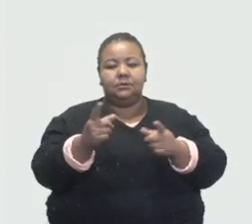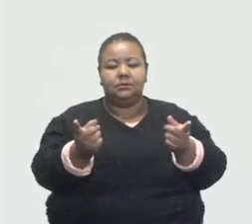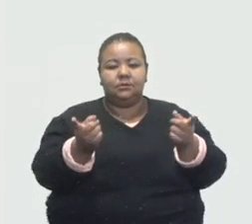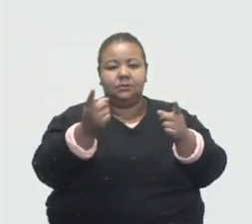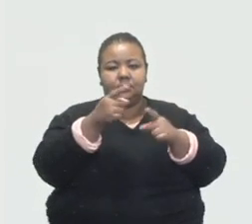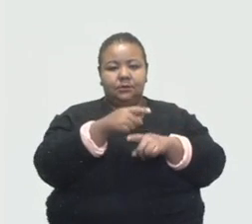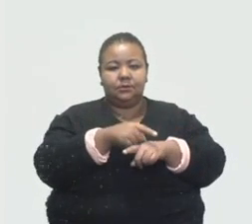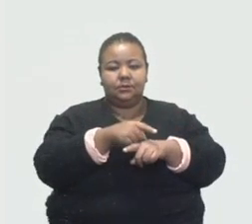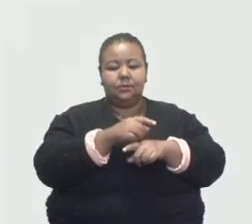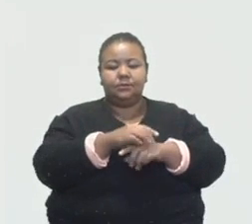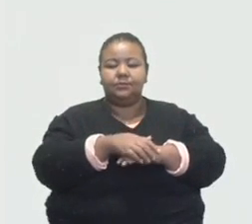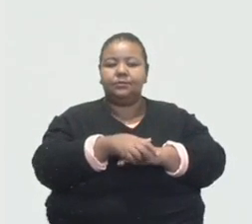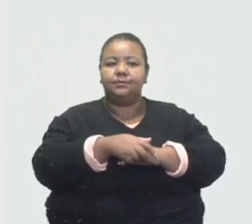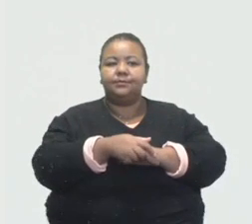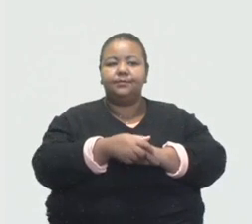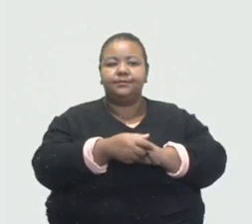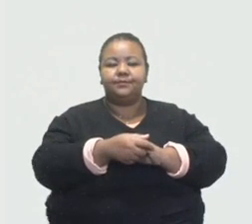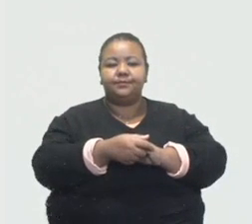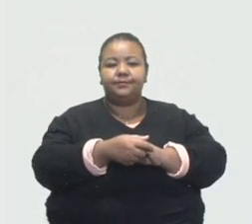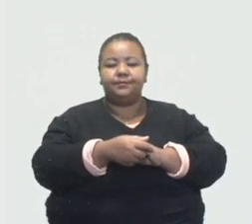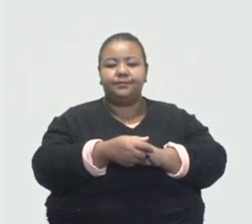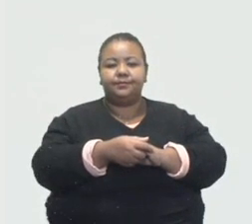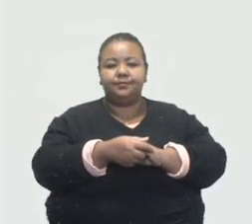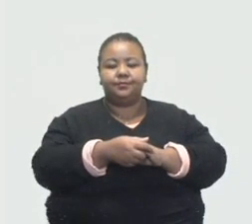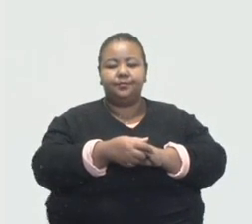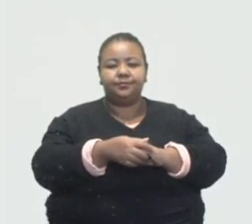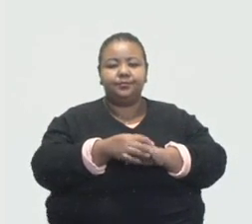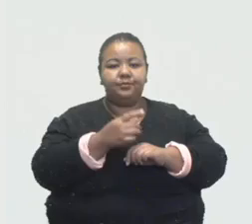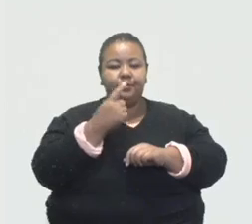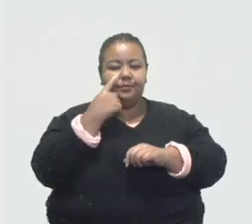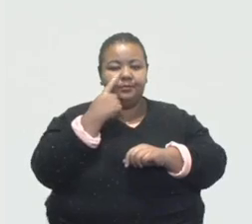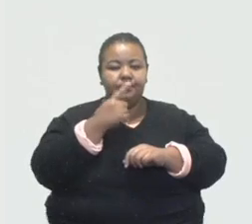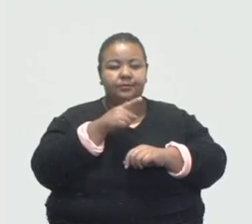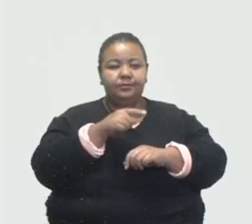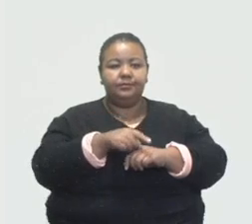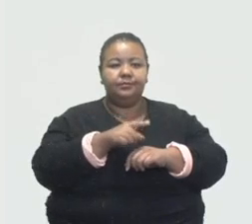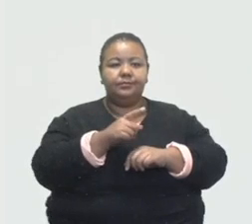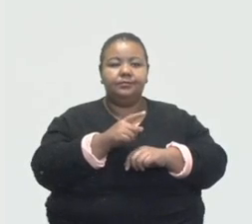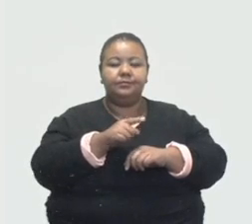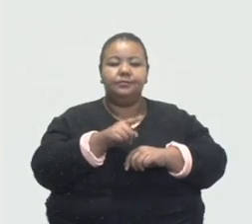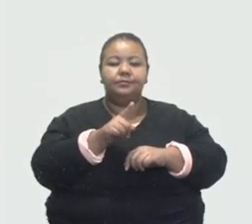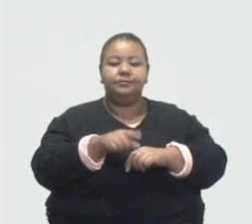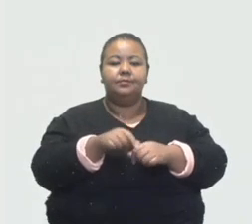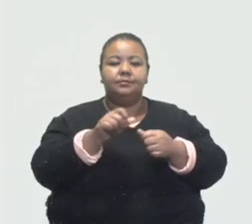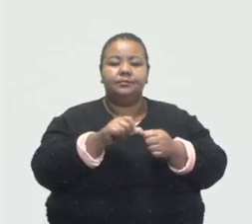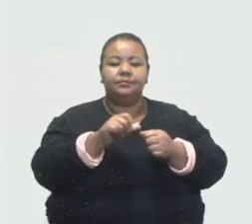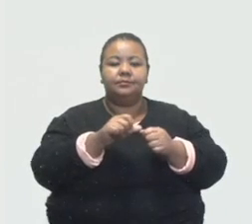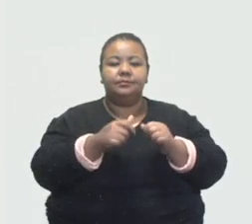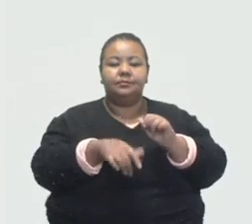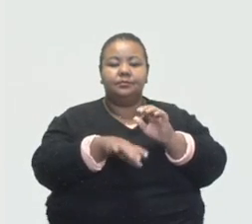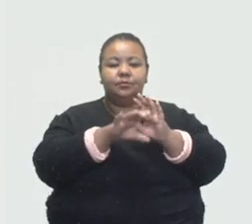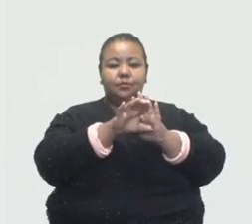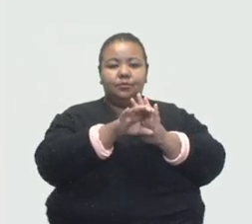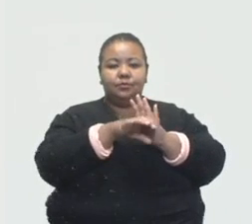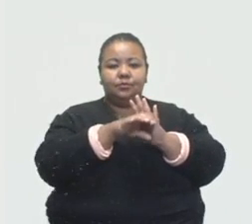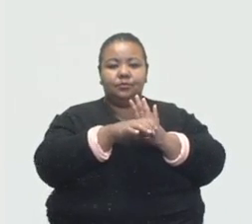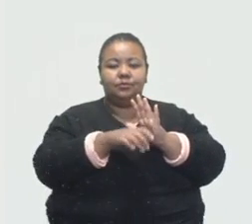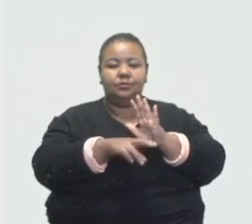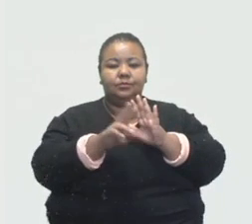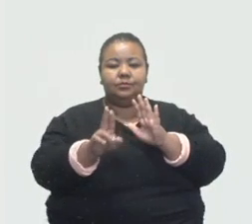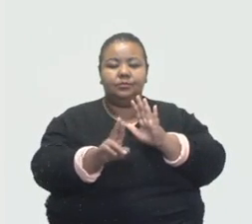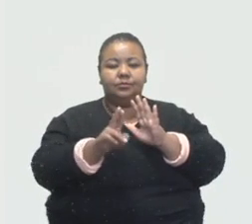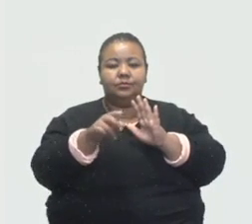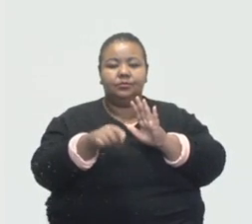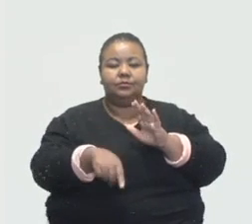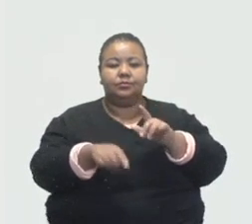invertível. Então, nós temos a seguinte situação. Note que aqui nós estamos fazendo um conceito, utilizando o conceito lá